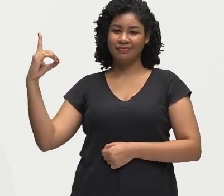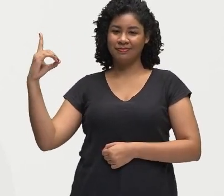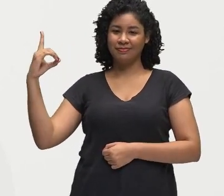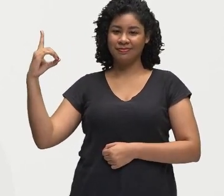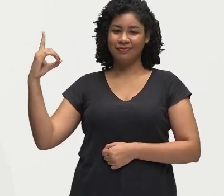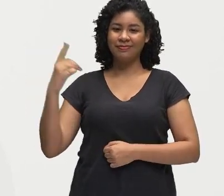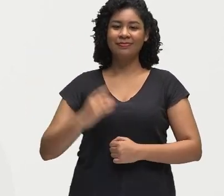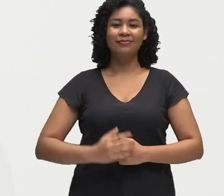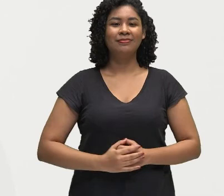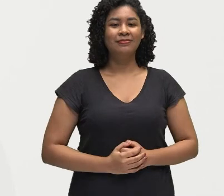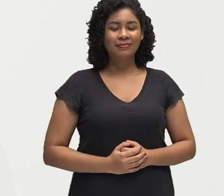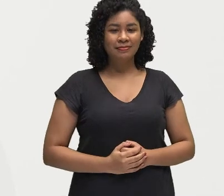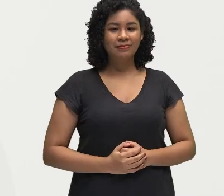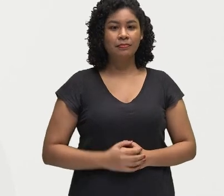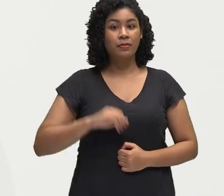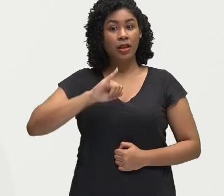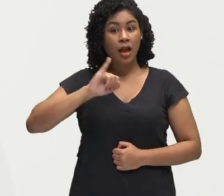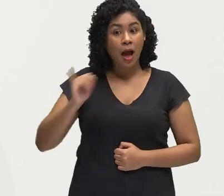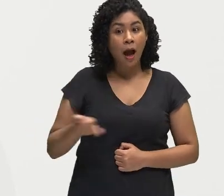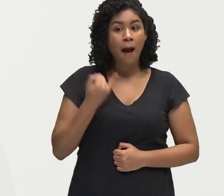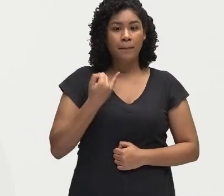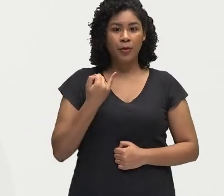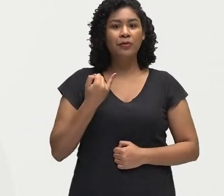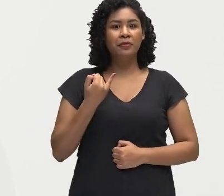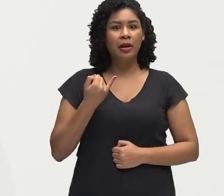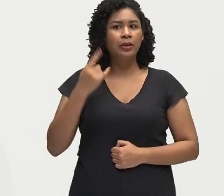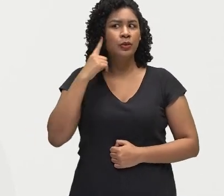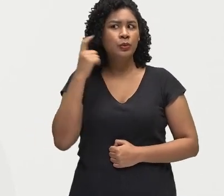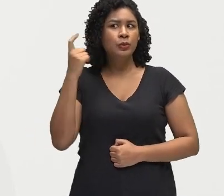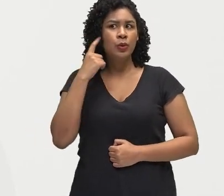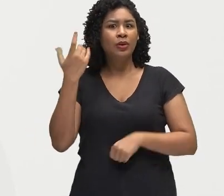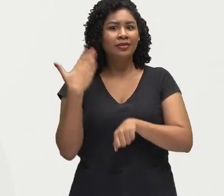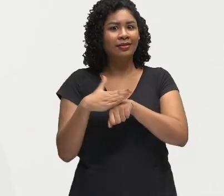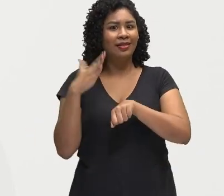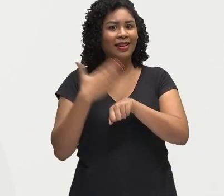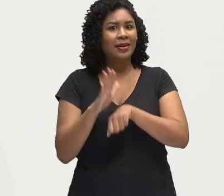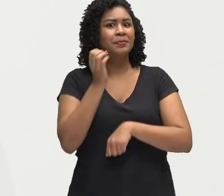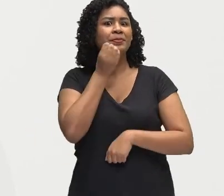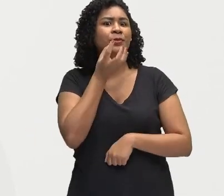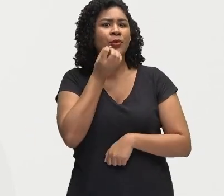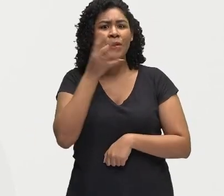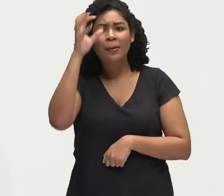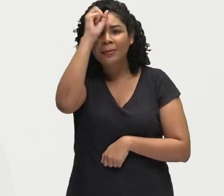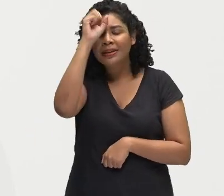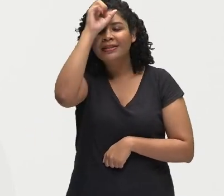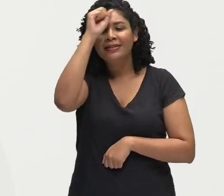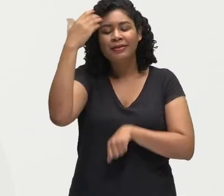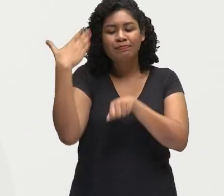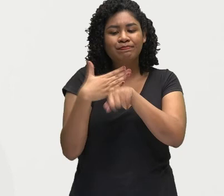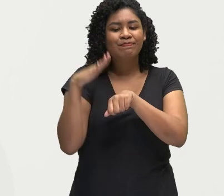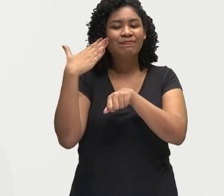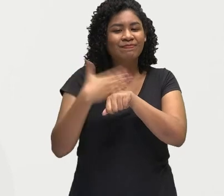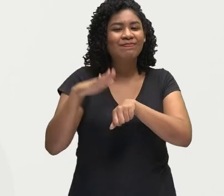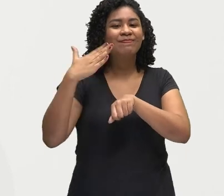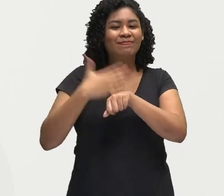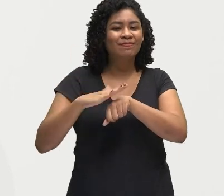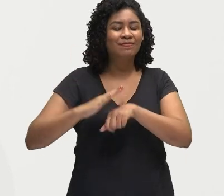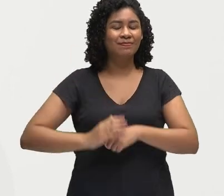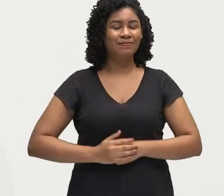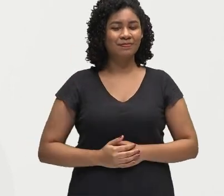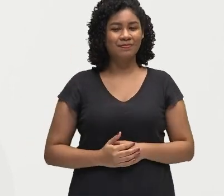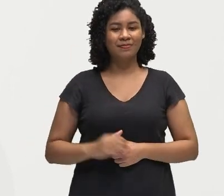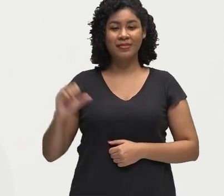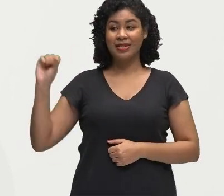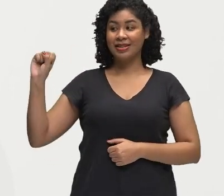said. Aproveita e vão repetindo aí junto comigo para vocês aprenderem a pronúncia, tá? Então, a forma do passado é